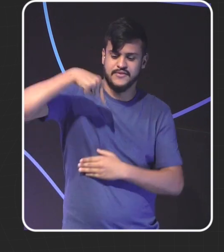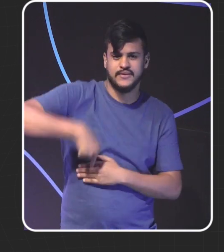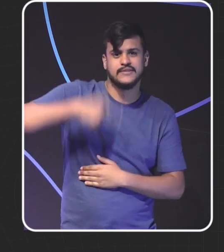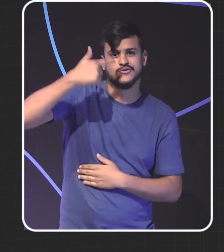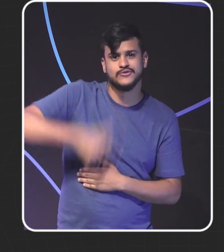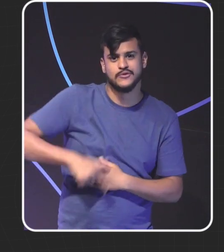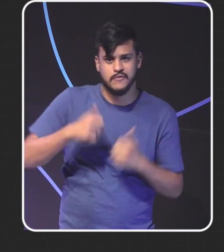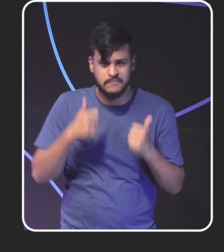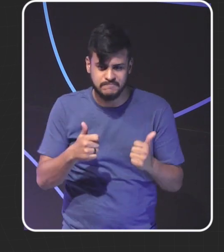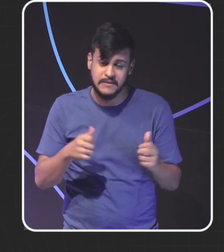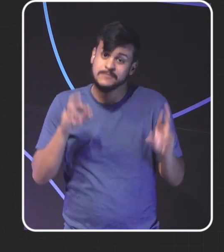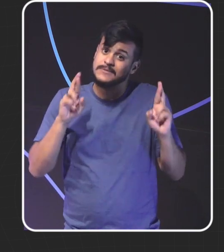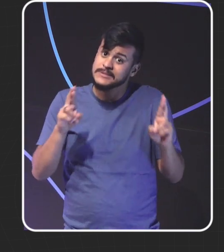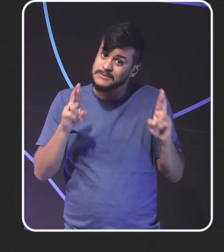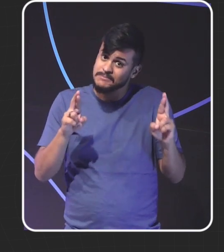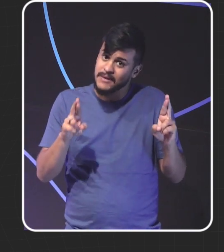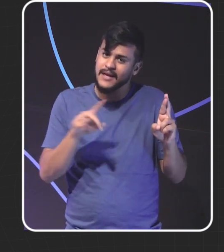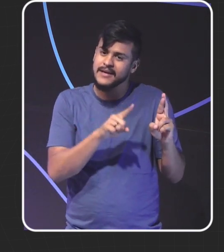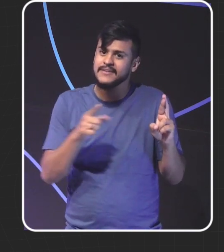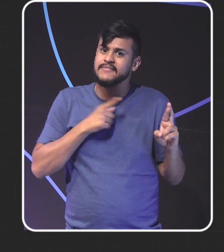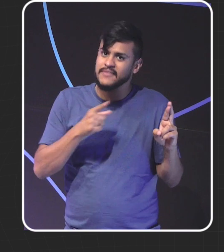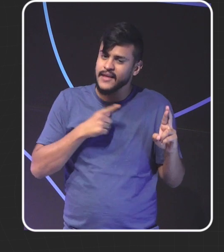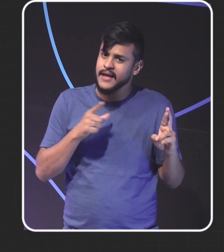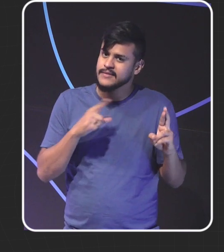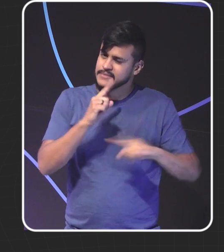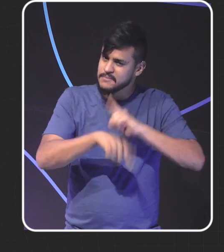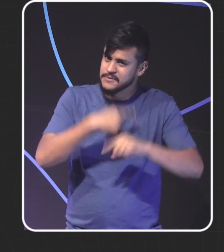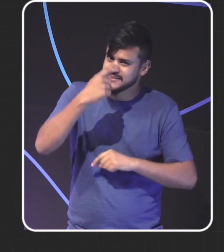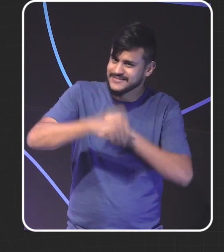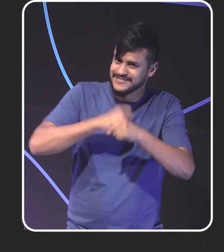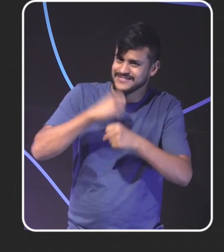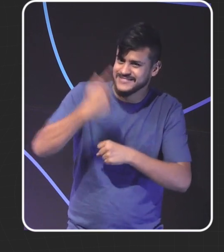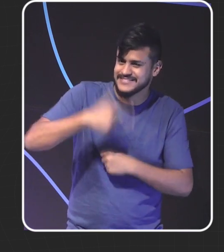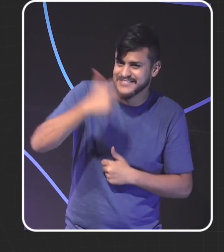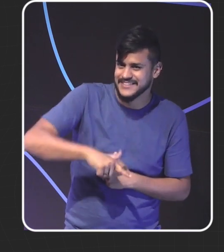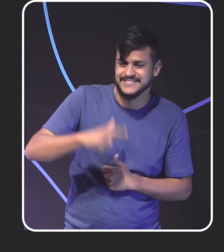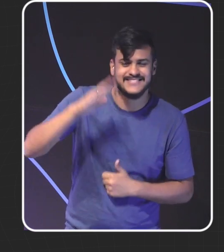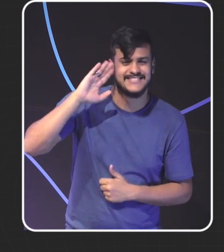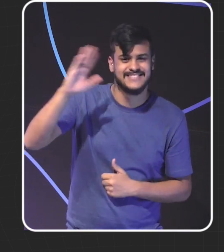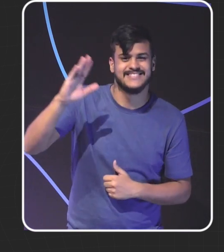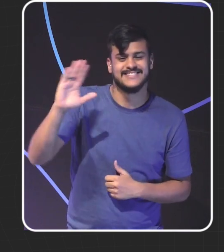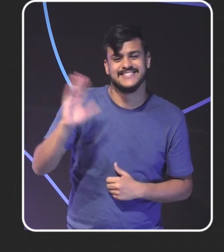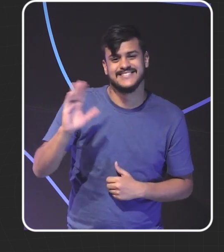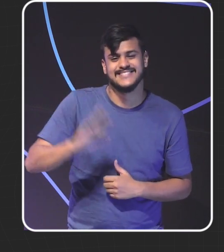desse painel. Espero estar ano que vem aqui de novo com vocês. Até a próxima, gente.